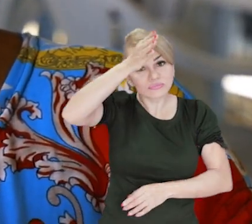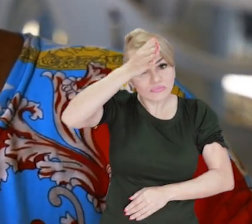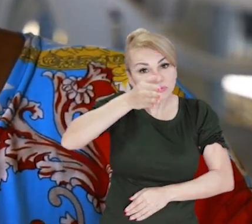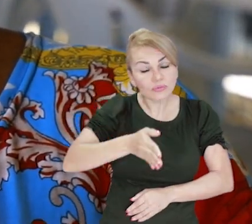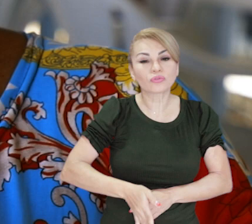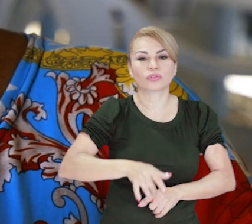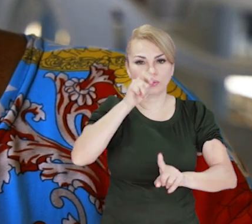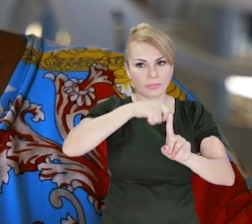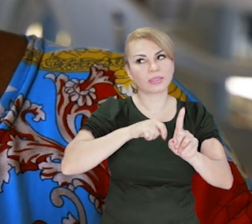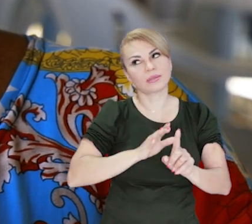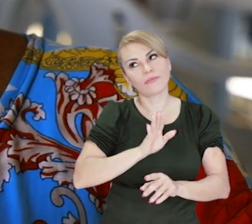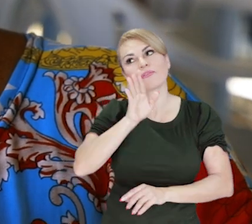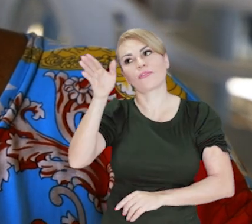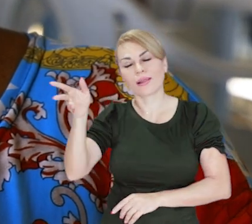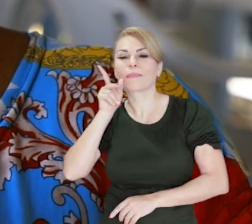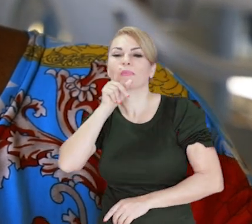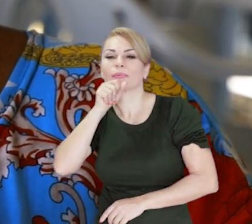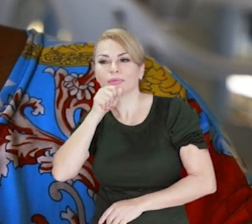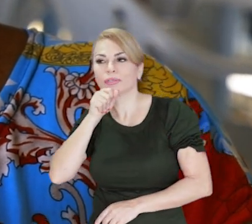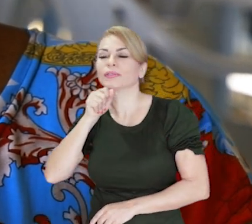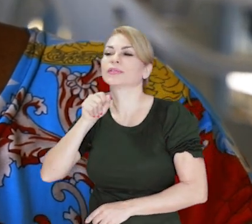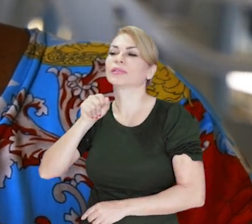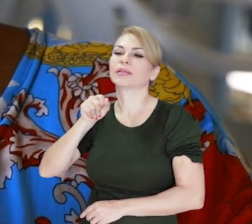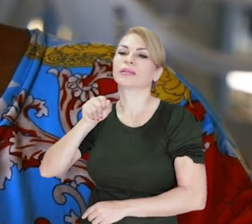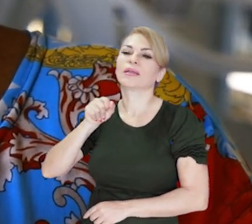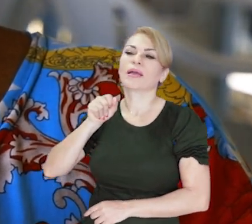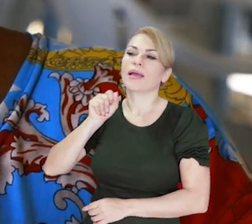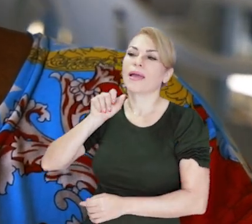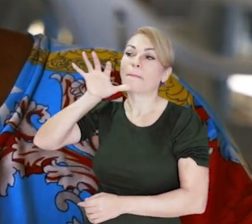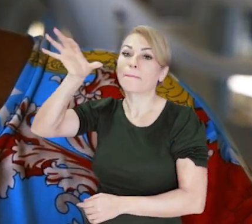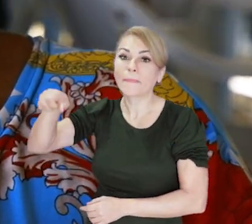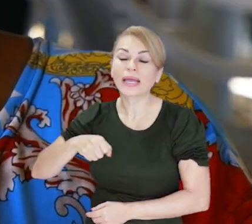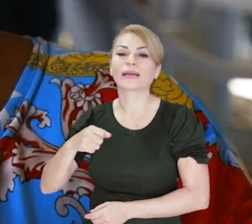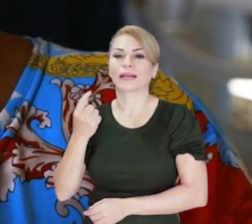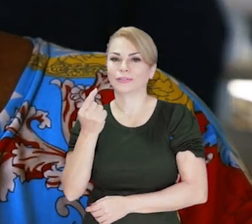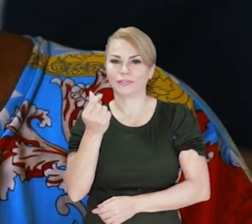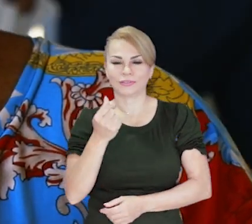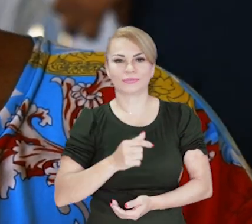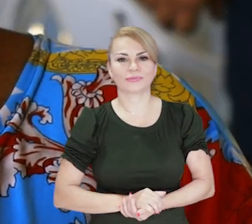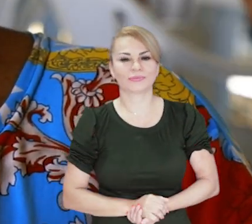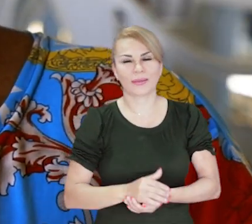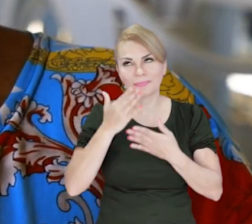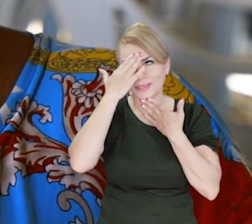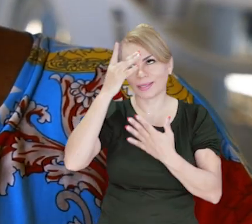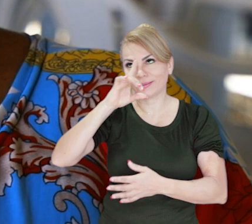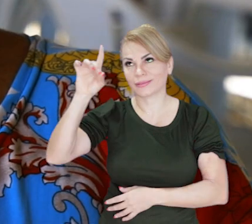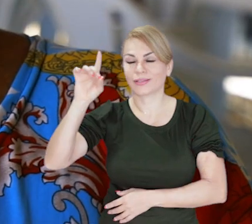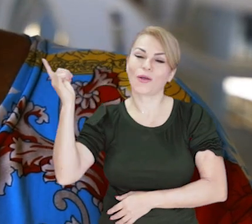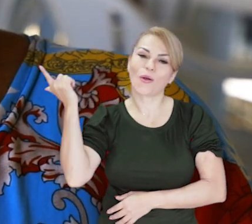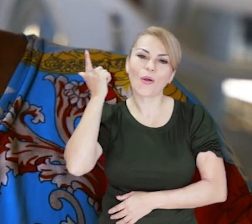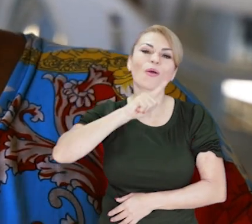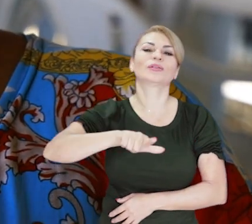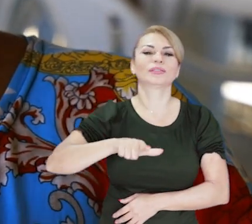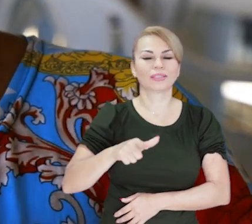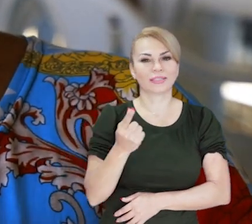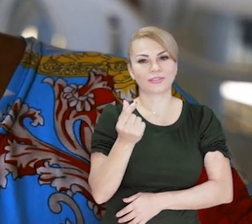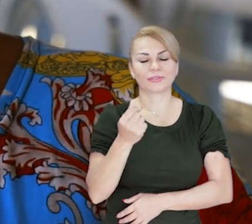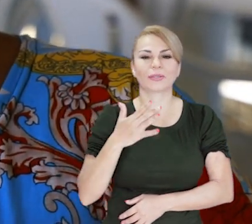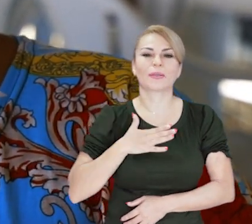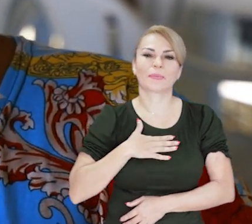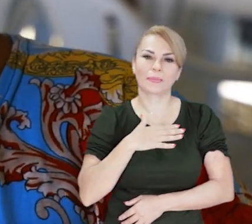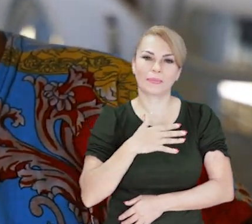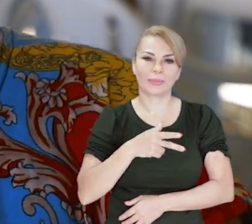vim. Graças a Deus, eu consegui já o benefício do meu neto. Por que você tinha parado de receber isso? Conta pra